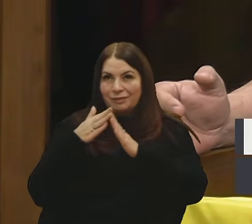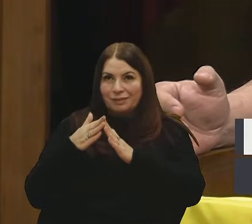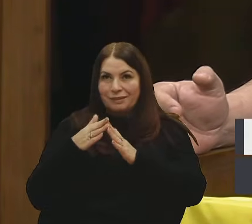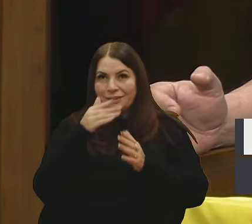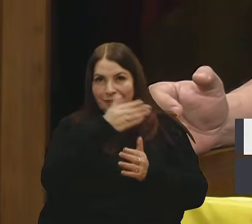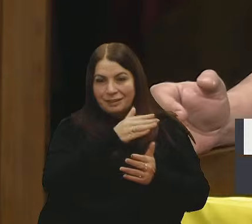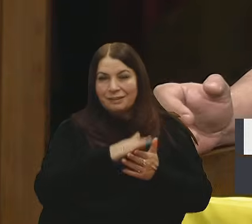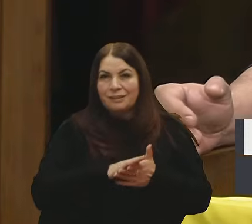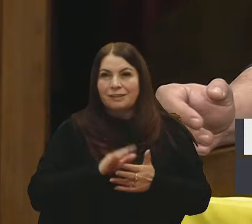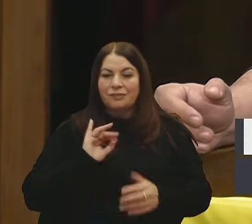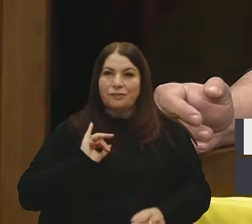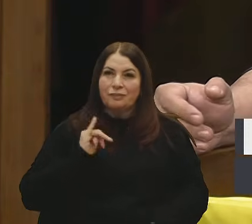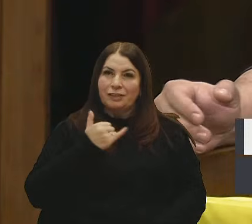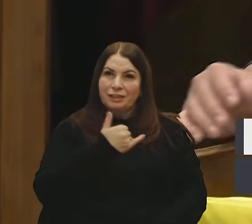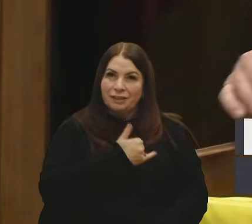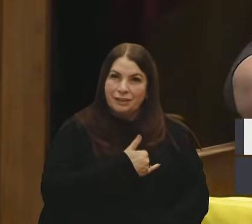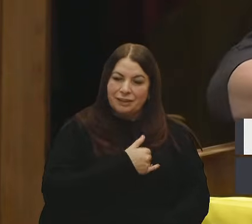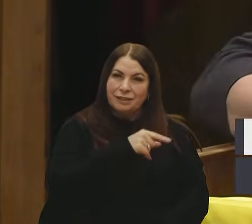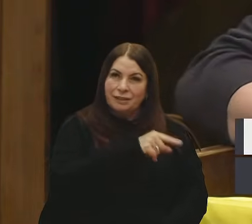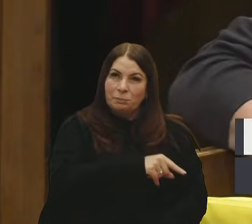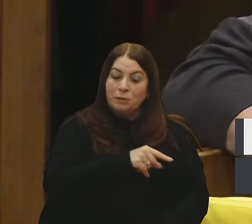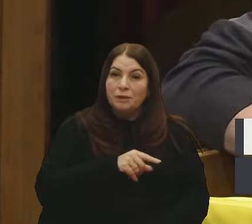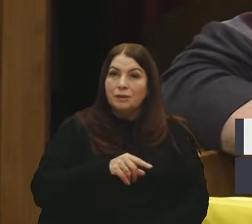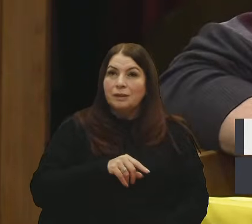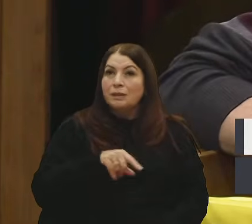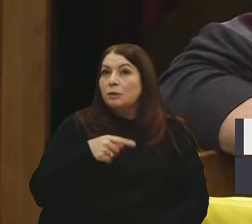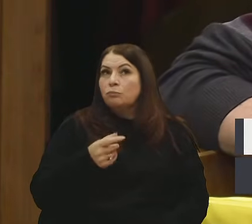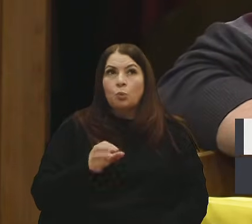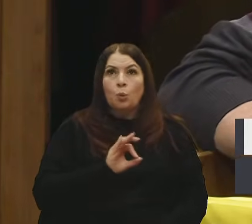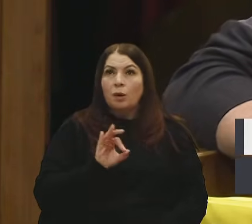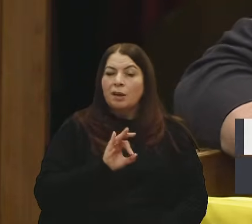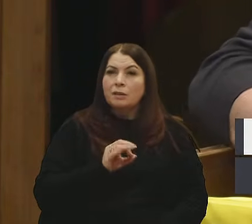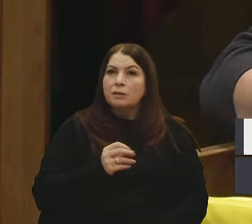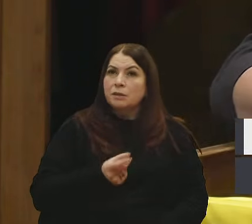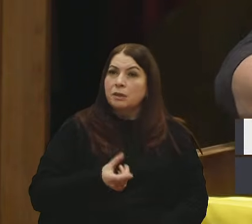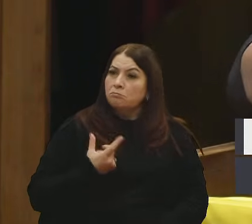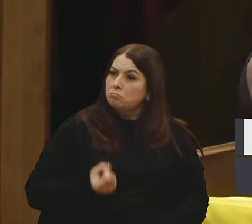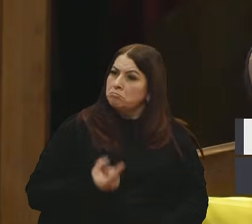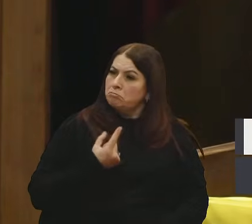né, de Vacaria e também da direção central, do nada apareceu dinheiro